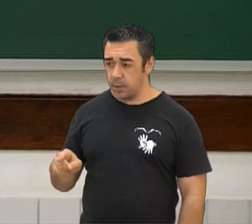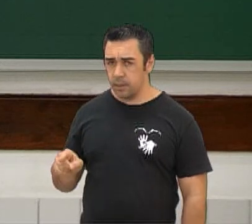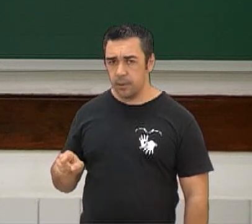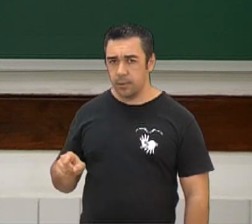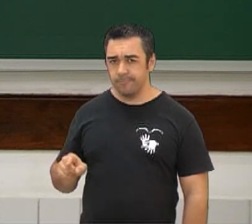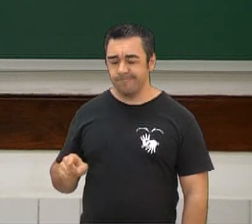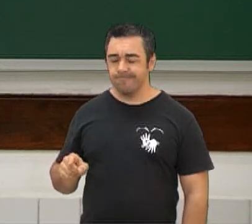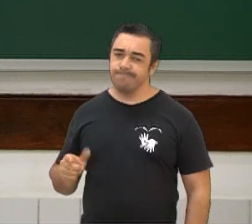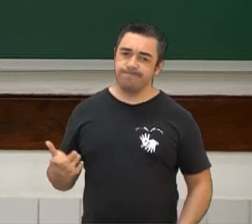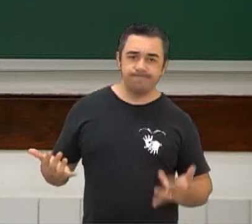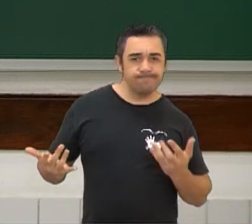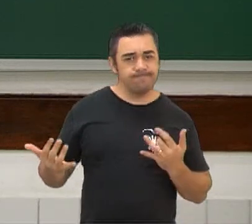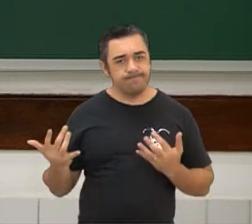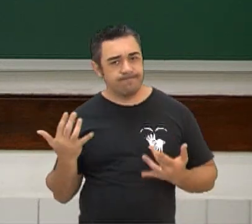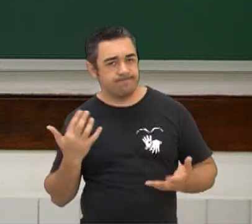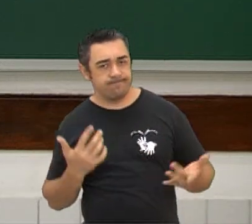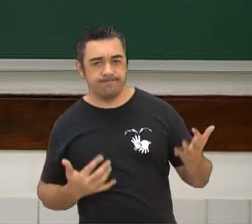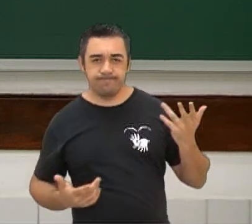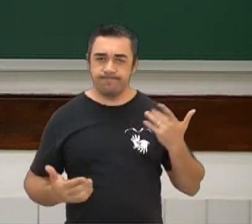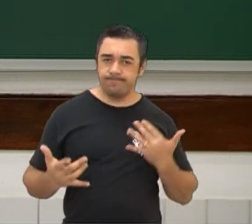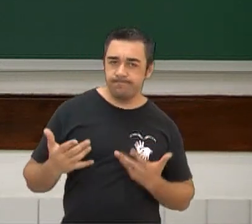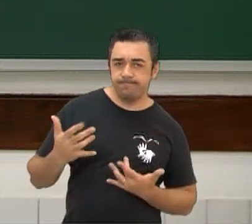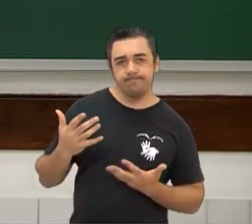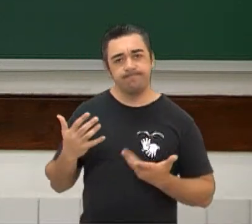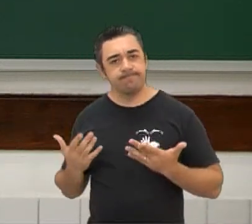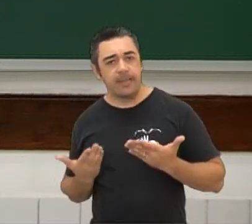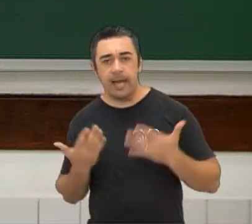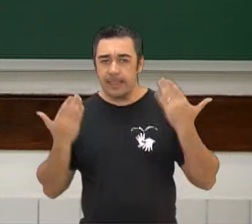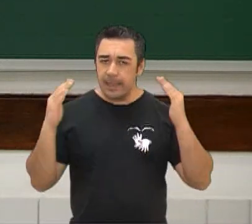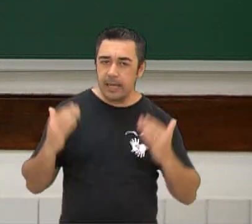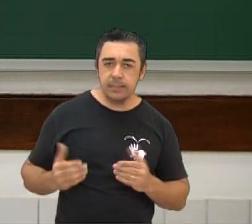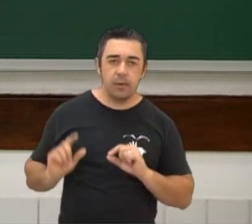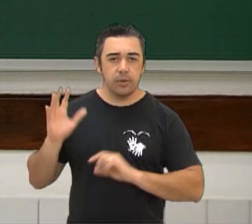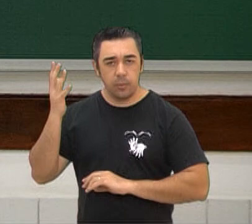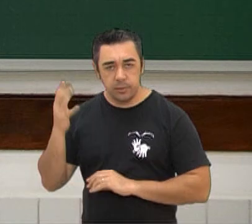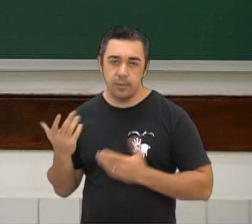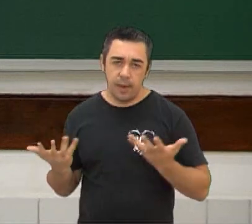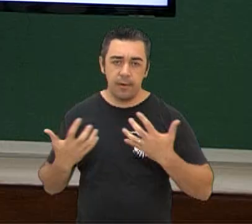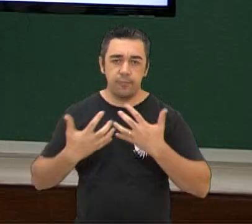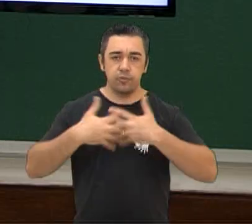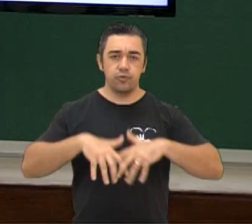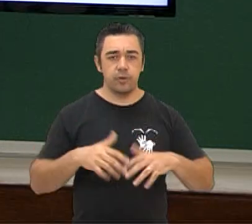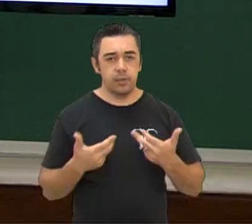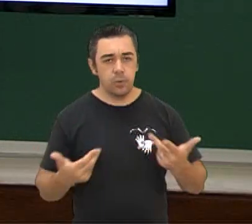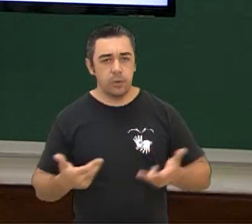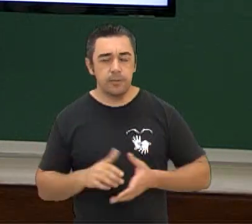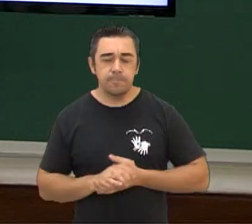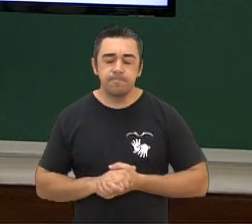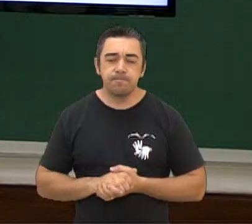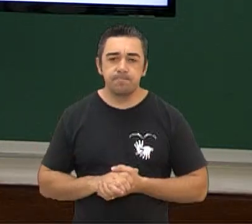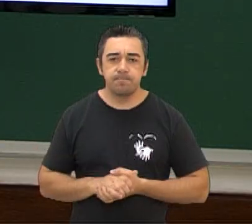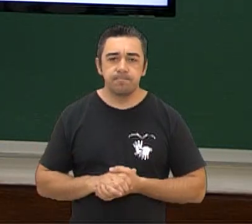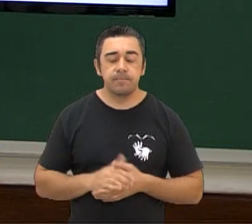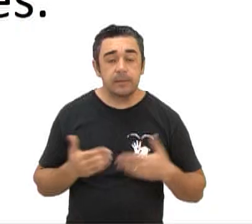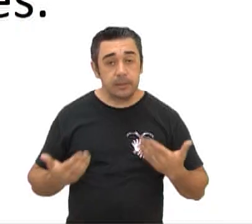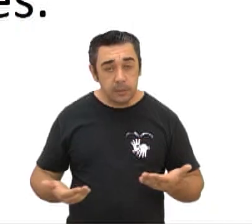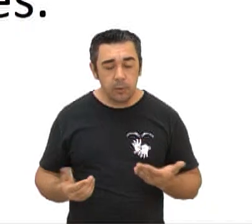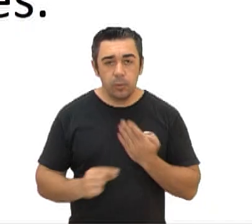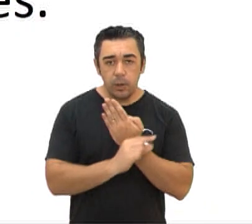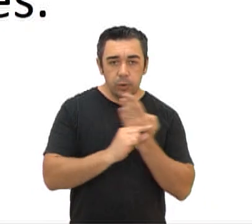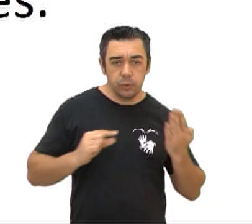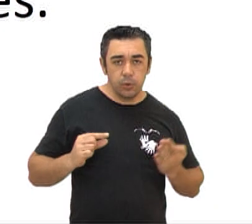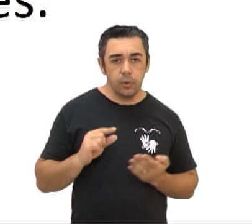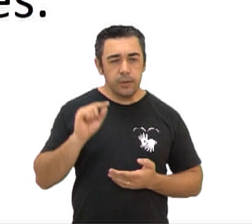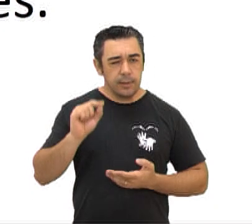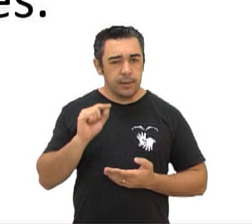Então é aí que ele coloca a funcionalidade das coisas. Com suas ideias, ele chega